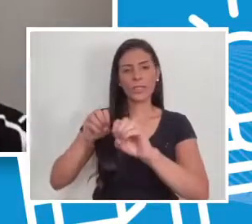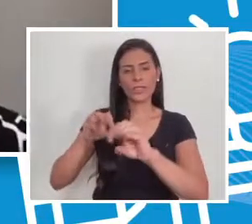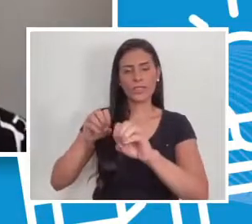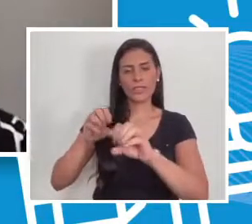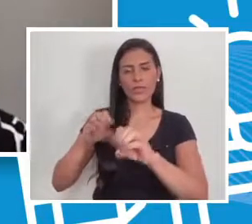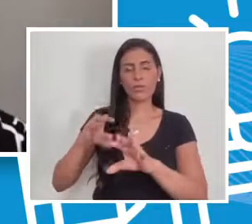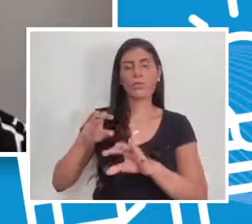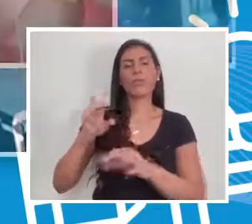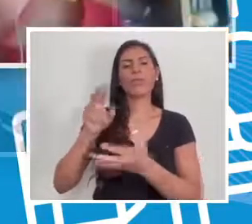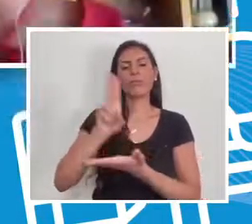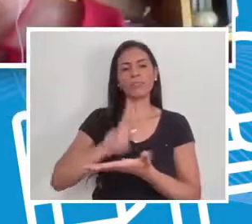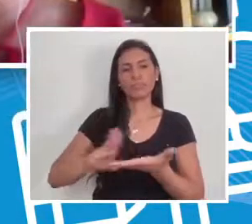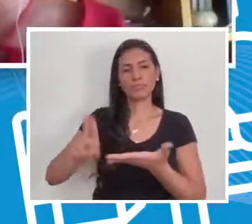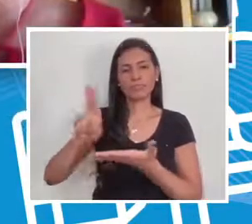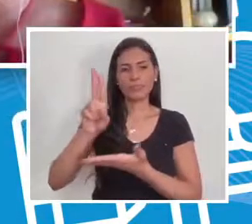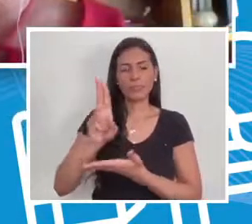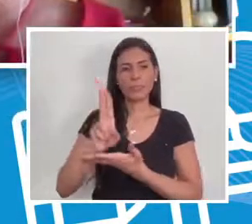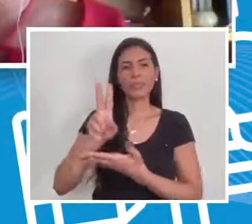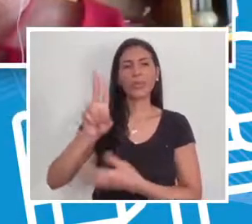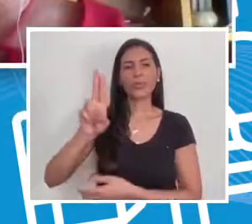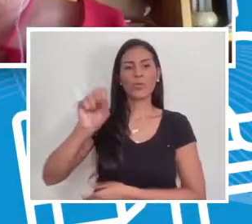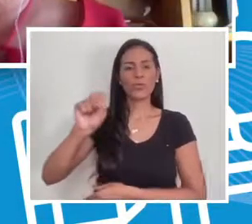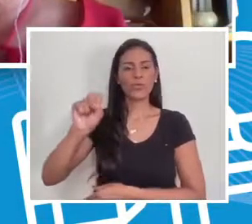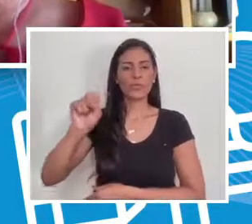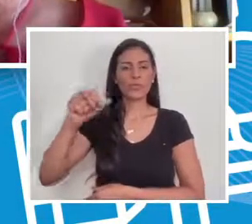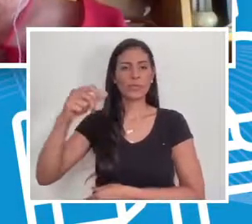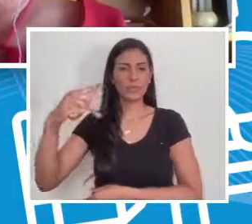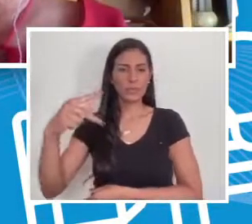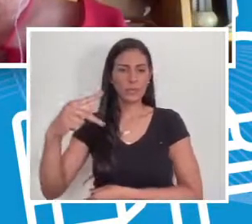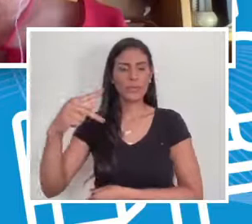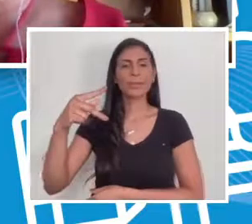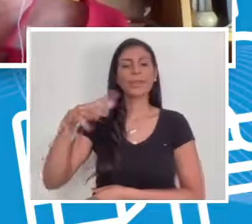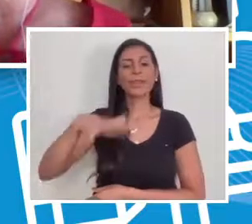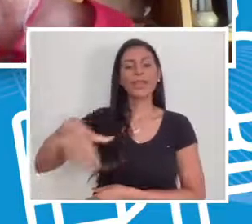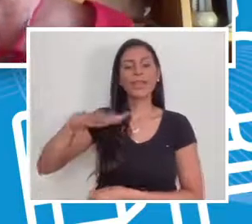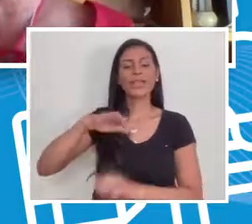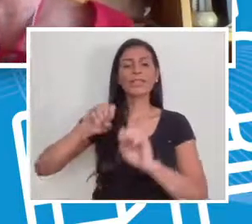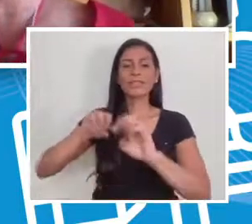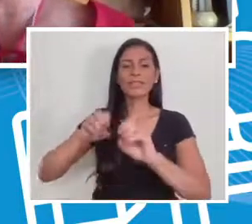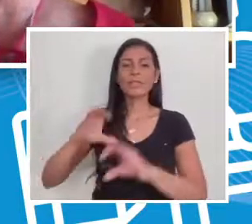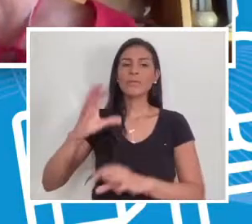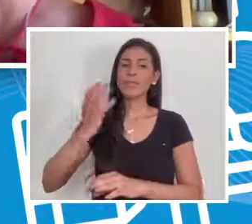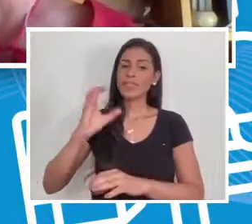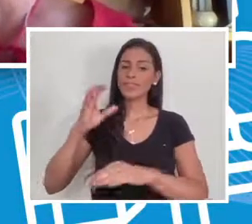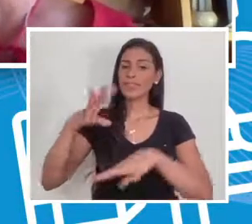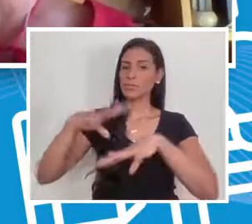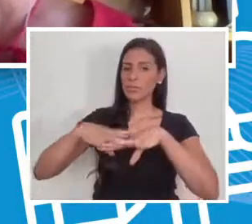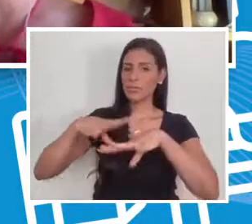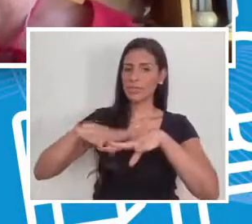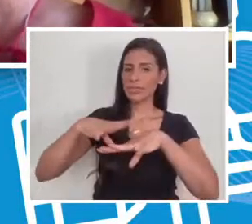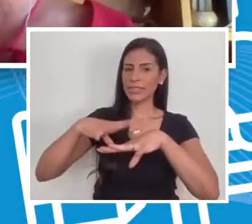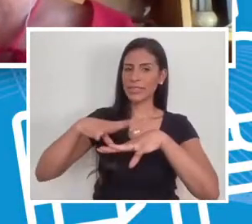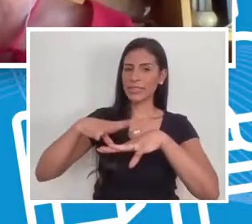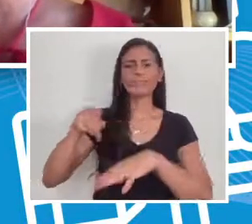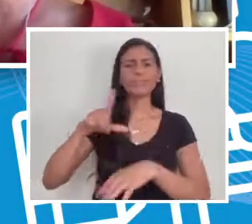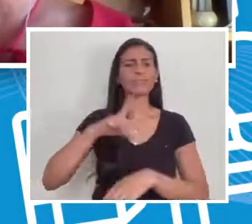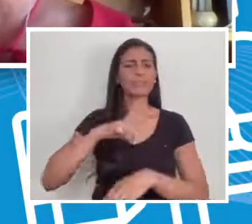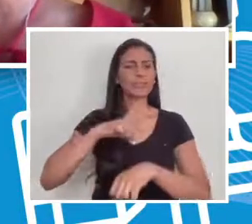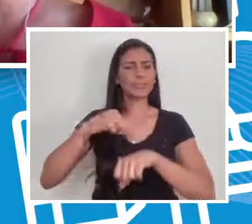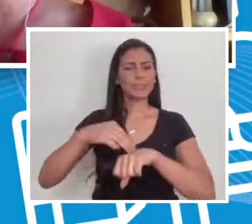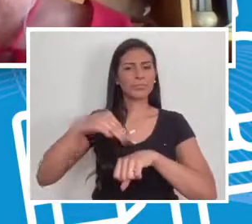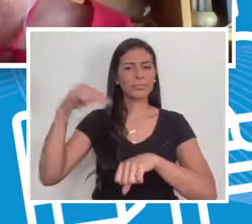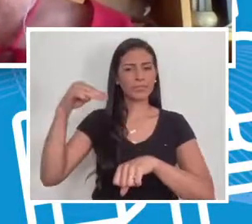da Universidade de São Paulo, na área de ensino de Ciências e Matemática, possui mestrado